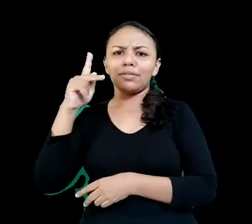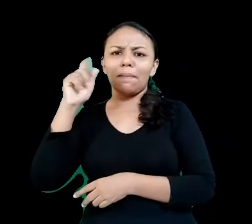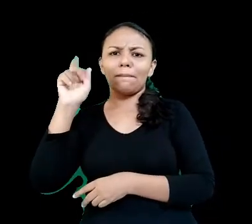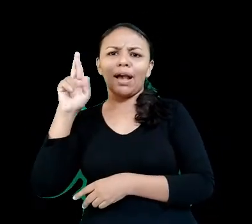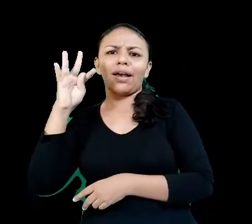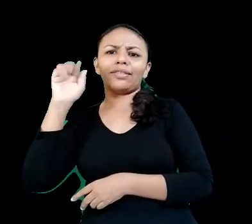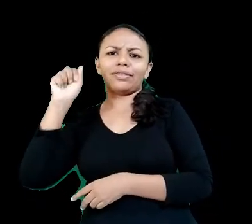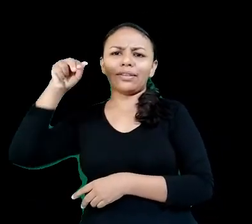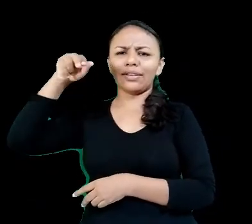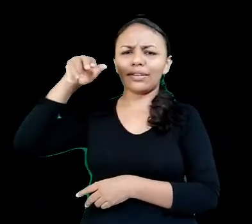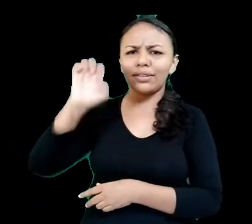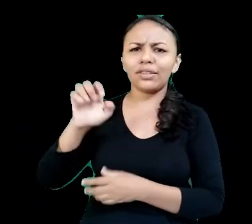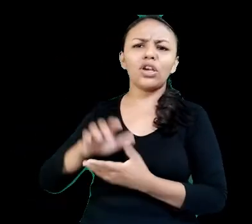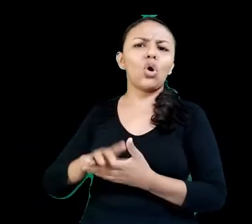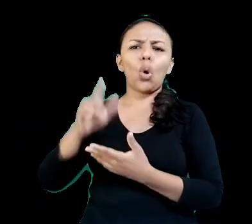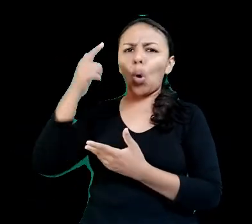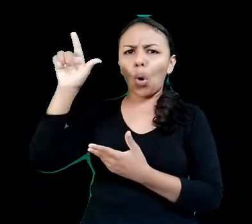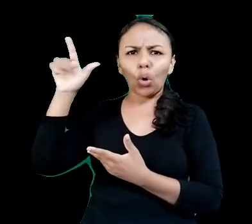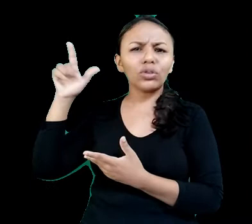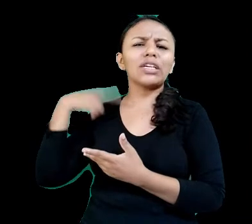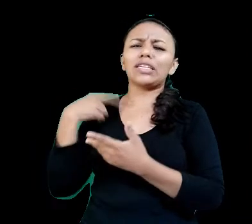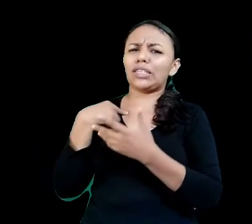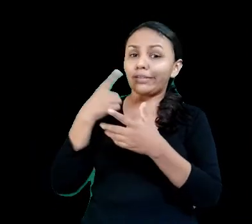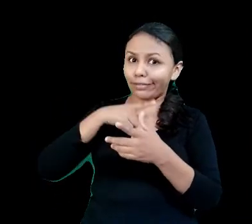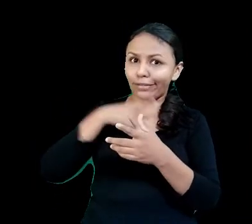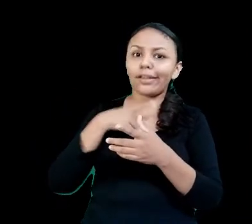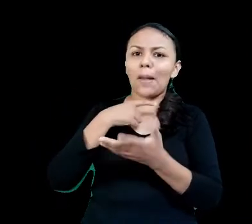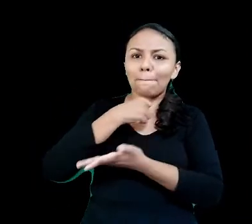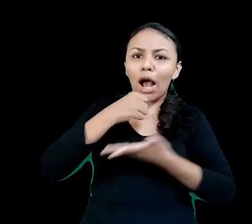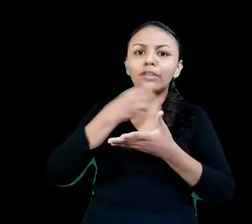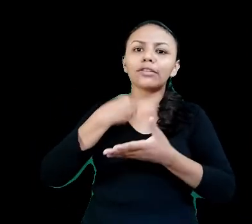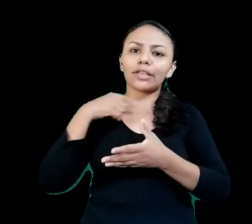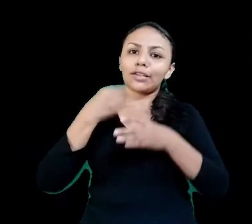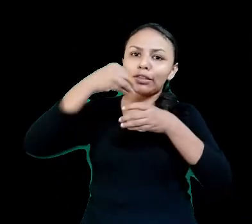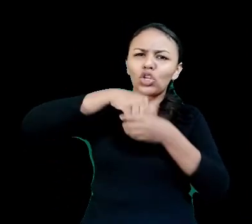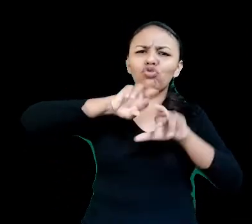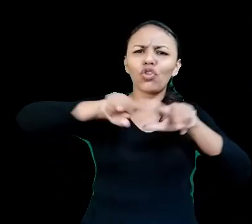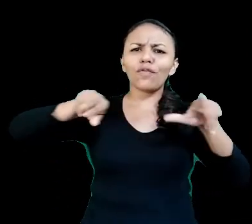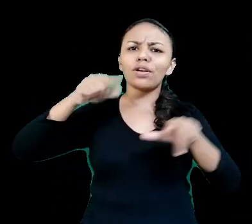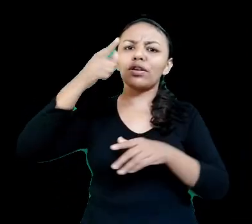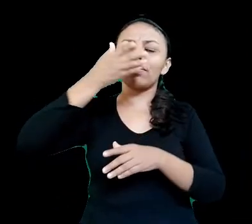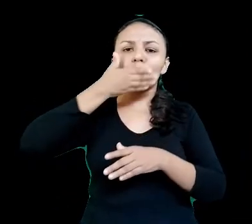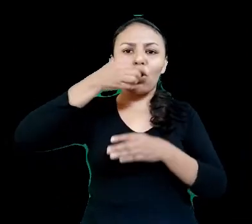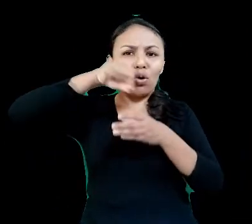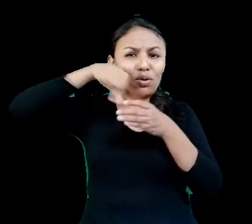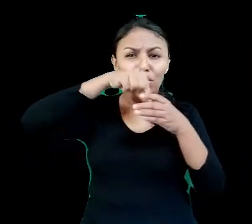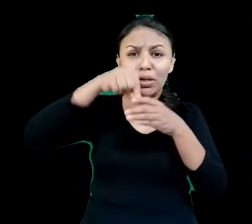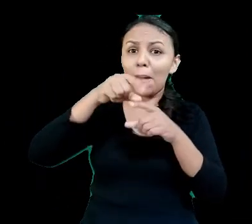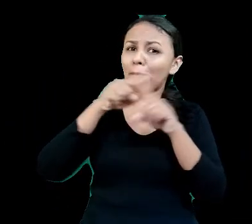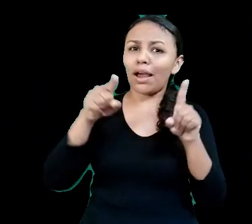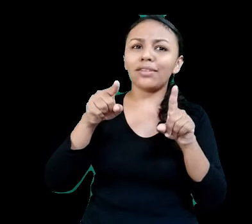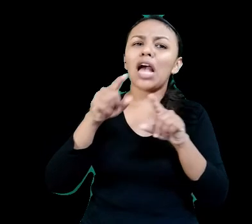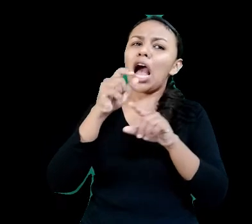são bases de vários adoçantes que são contraindicados e muitas vezes a população ela não conhece. Então, antes